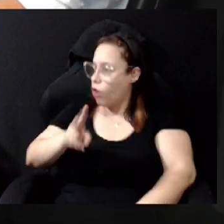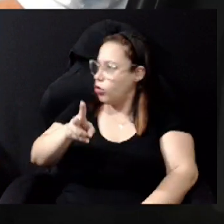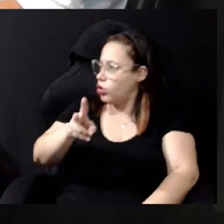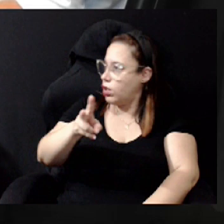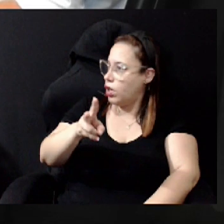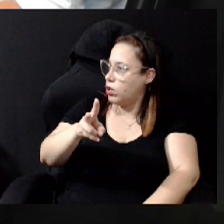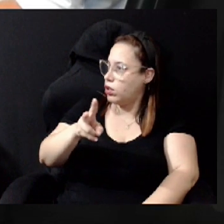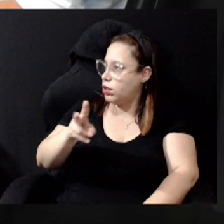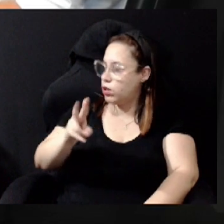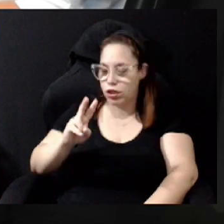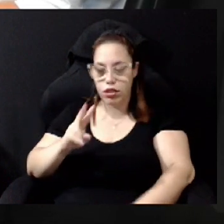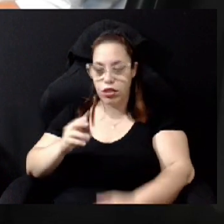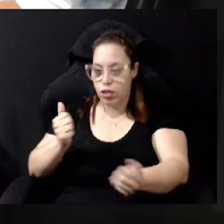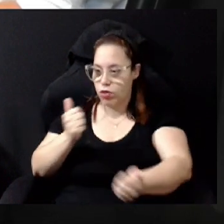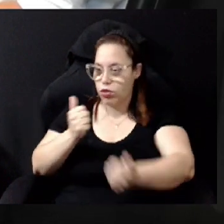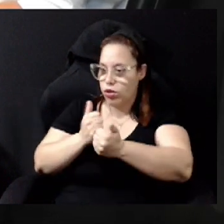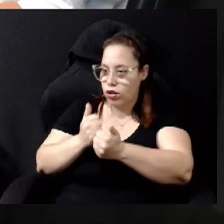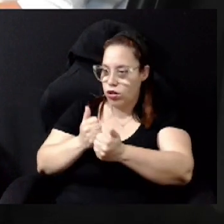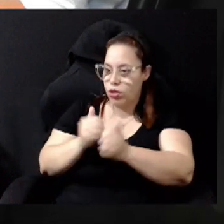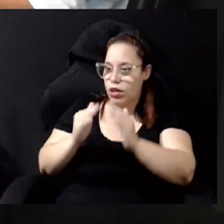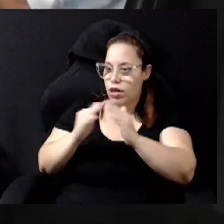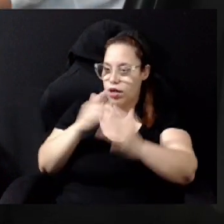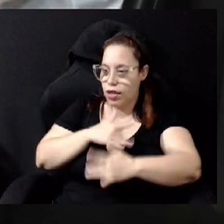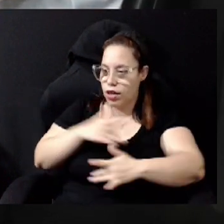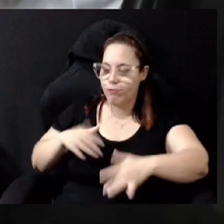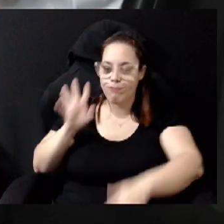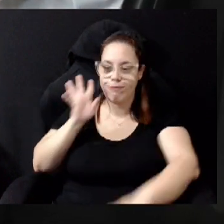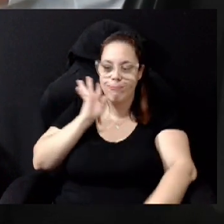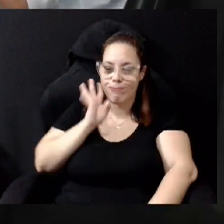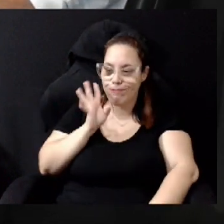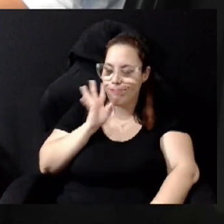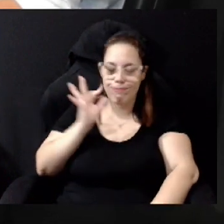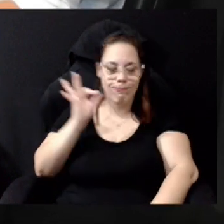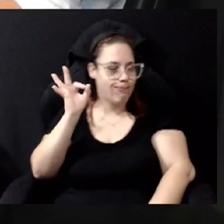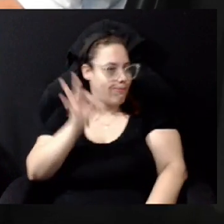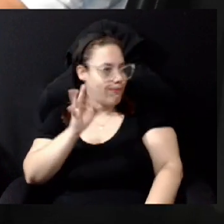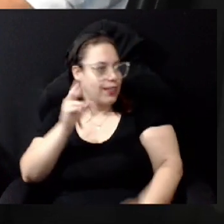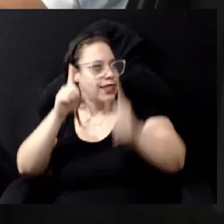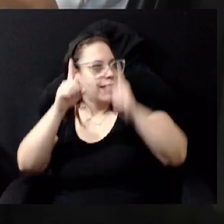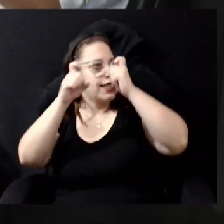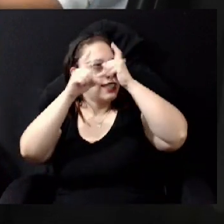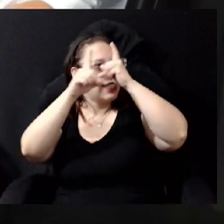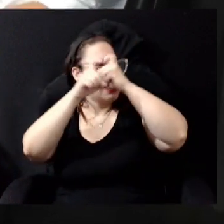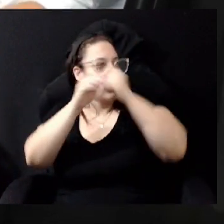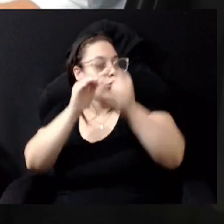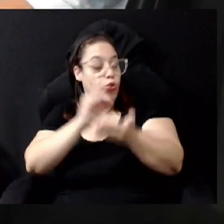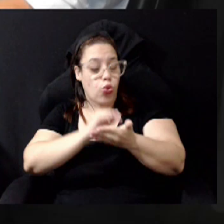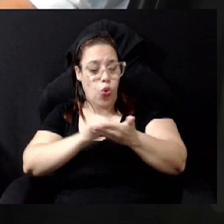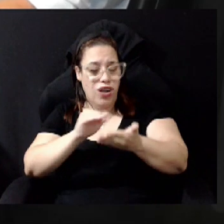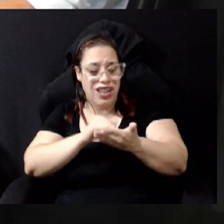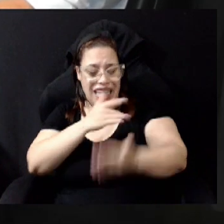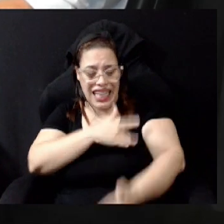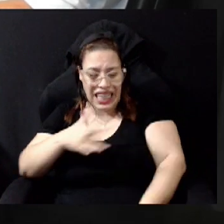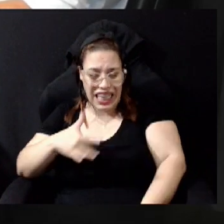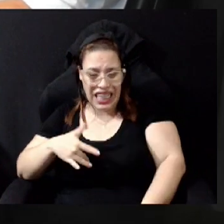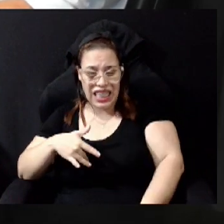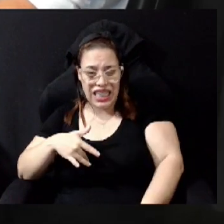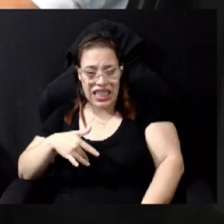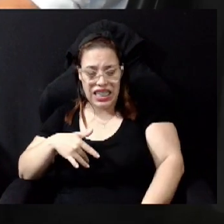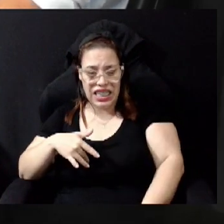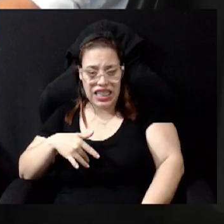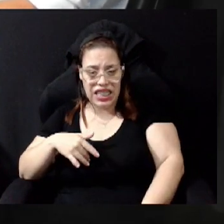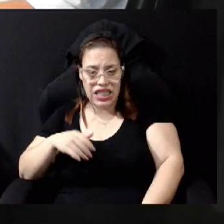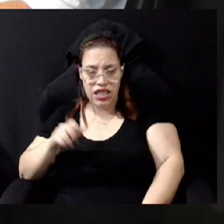dessa parceria com a Casa de Saúde. Eu achei muito legal. Nós tivemos muita dificuldade com a Secretaria de Saúde, com a Vigilância